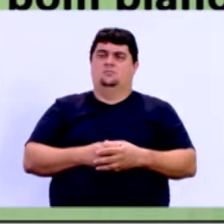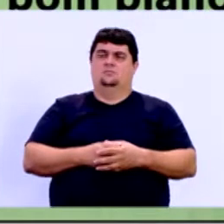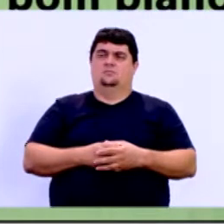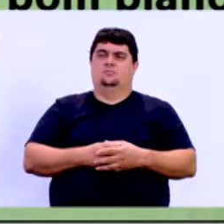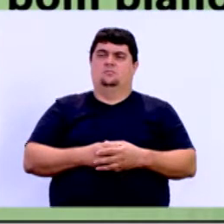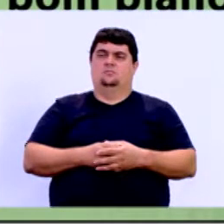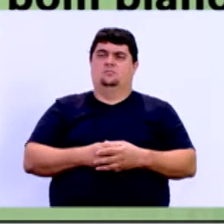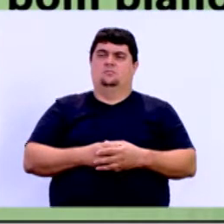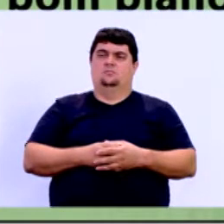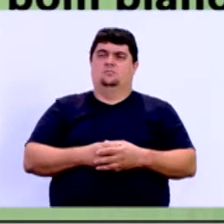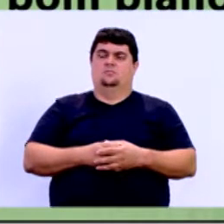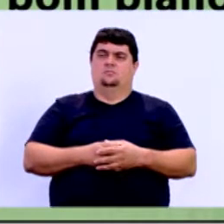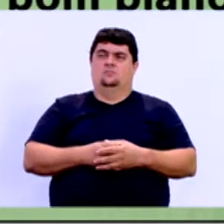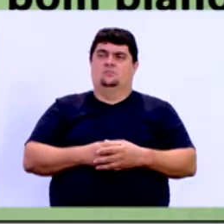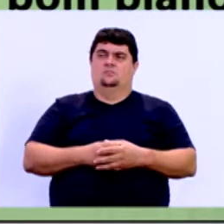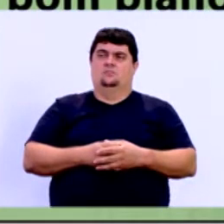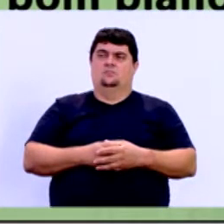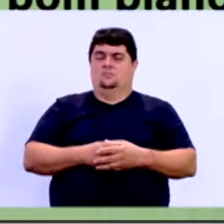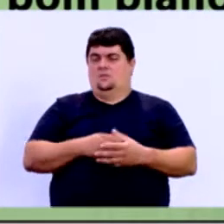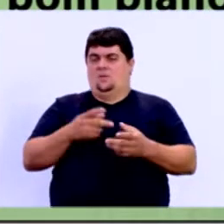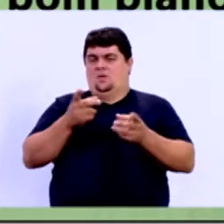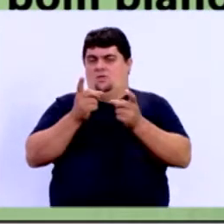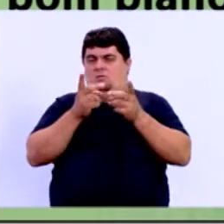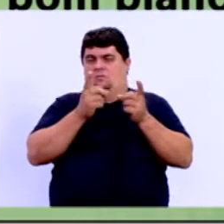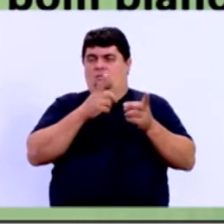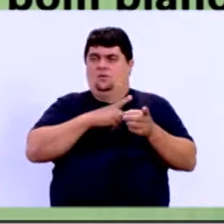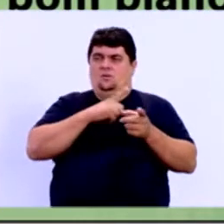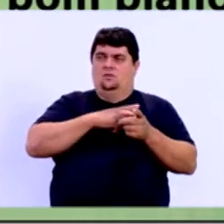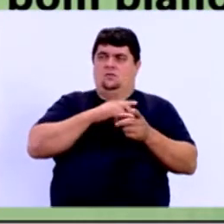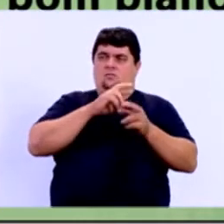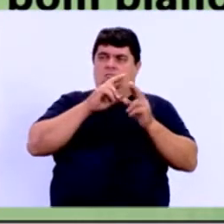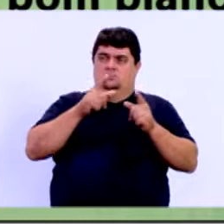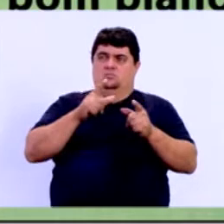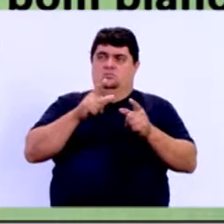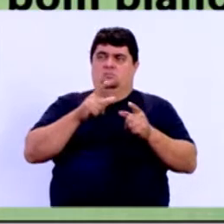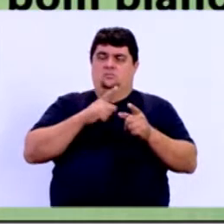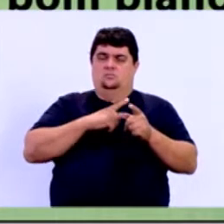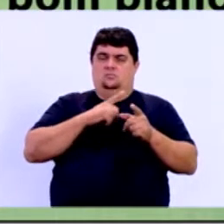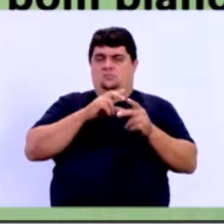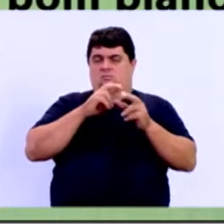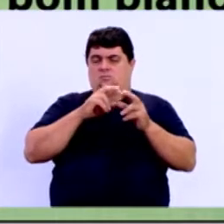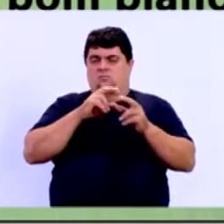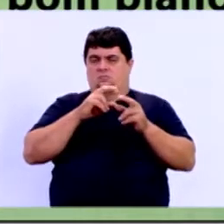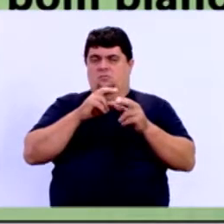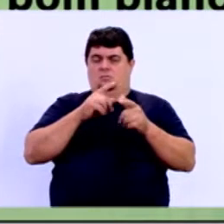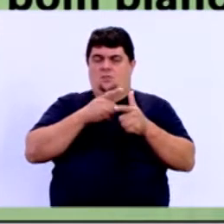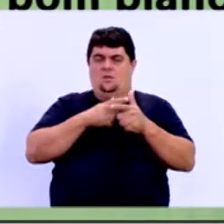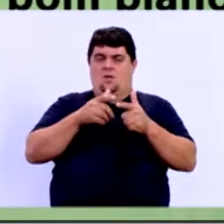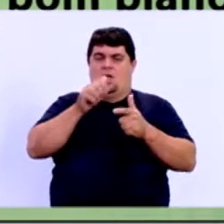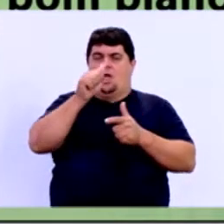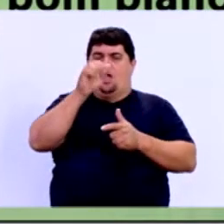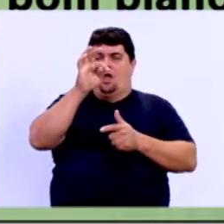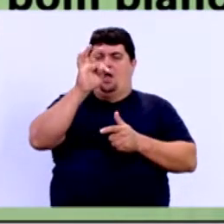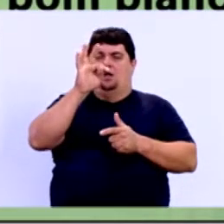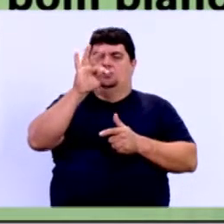compra. As vendas estão divididas em venda ativa,